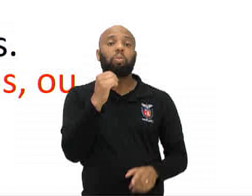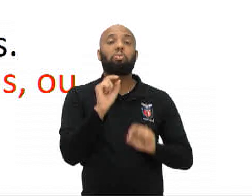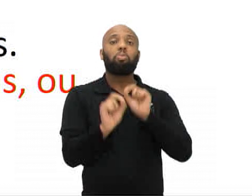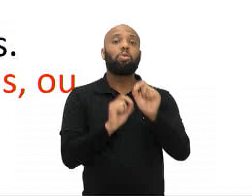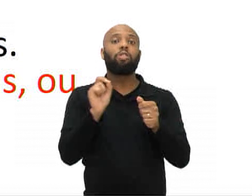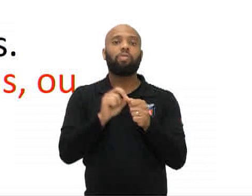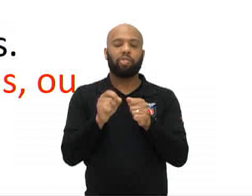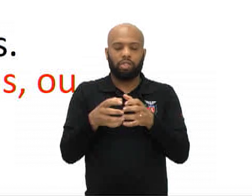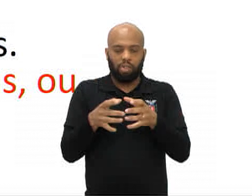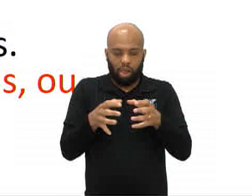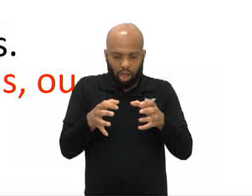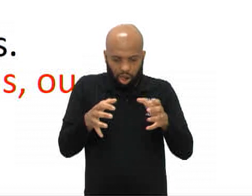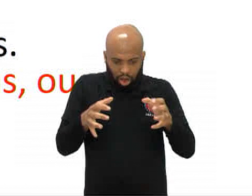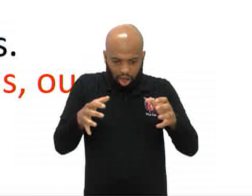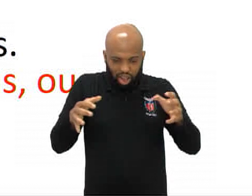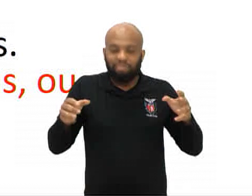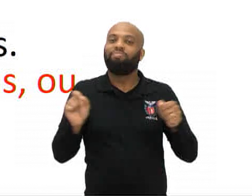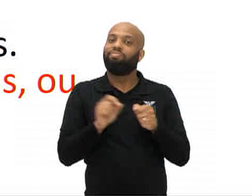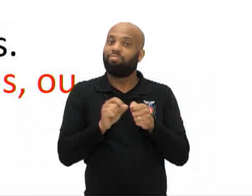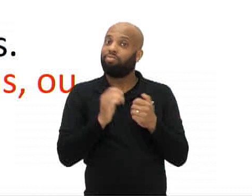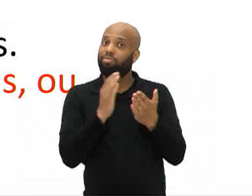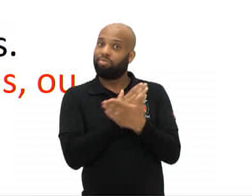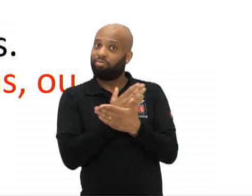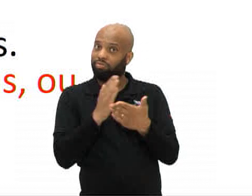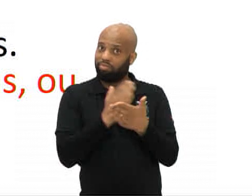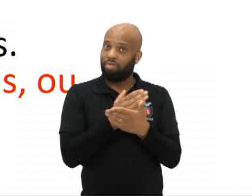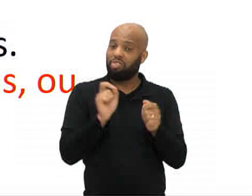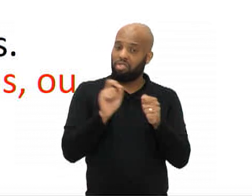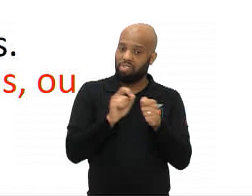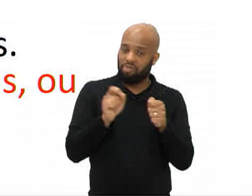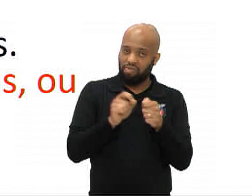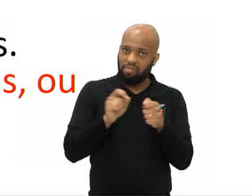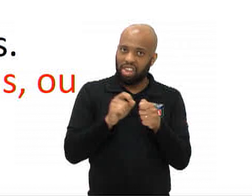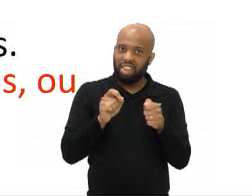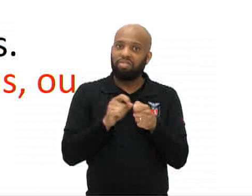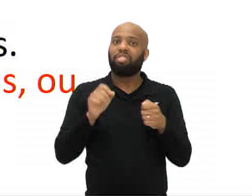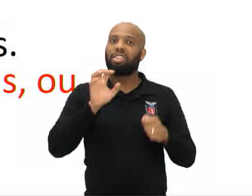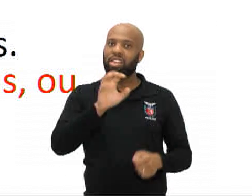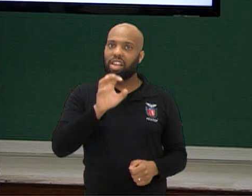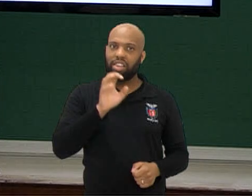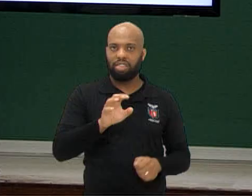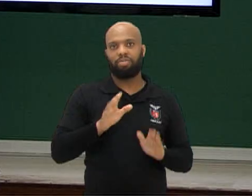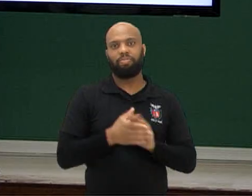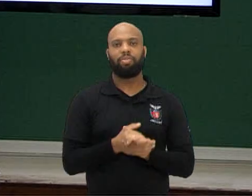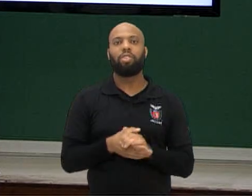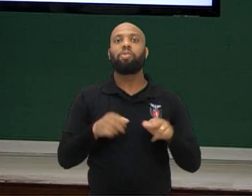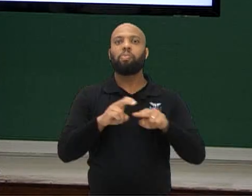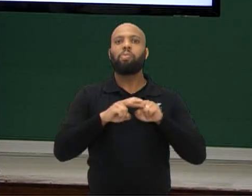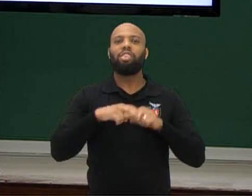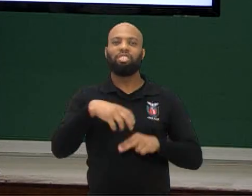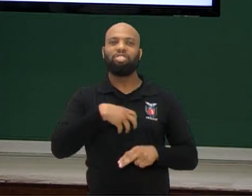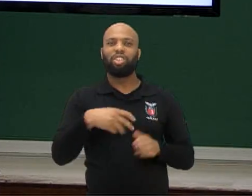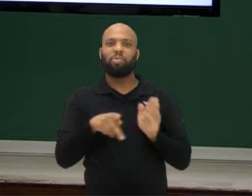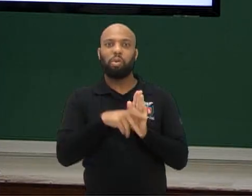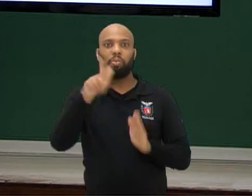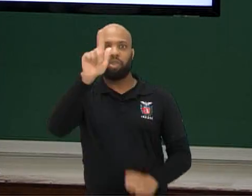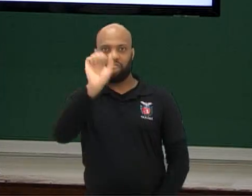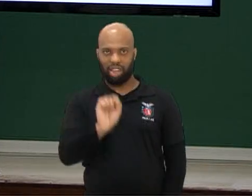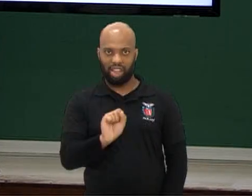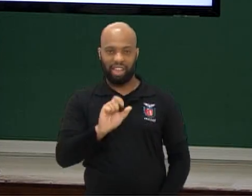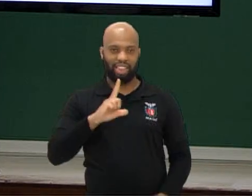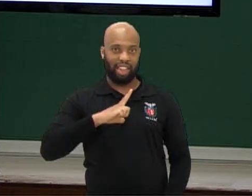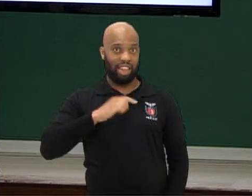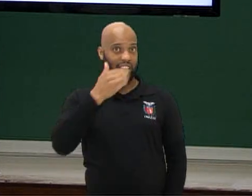de fermentação. Algumas espécies serem fermentadoras, ou seja, anaeróbias facultativas. Transformam